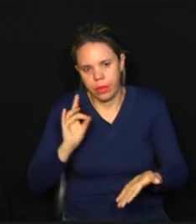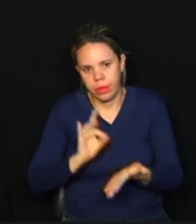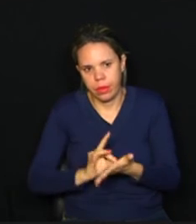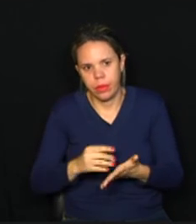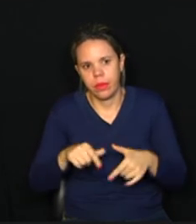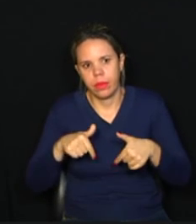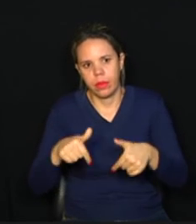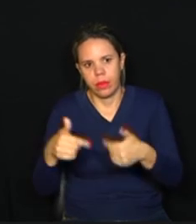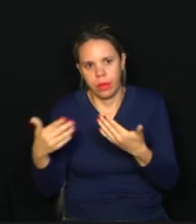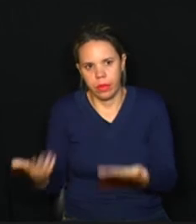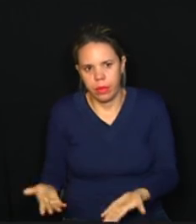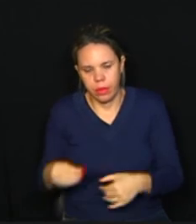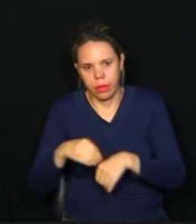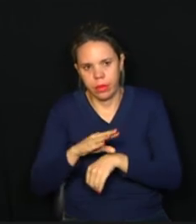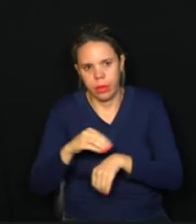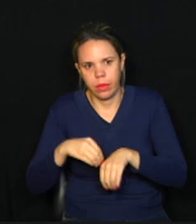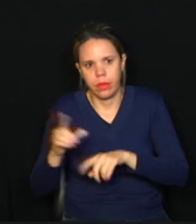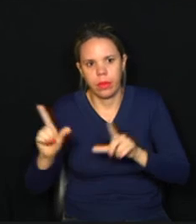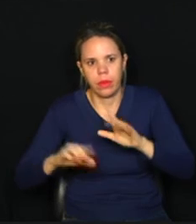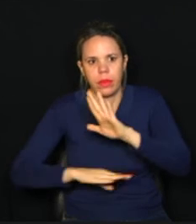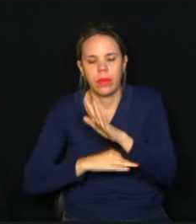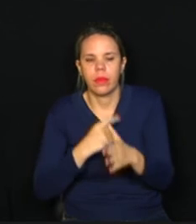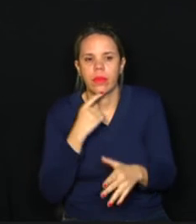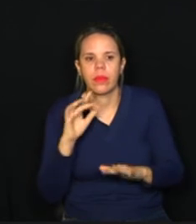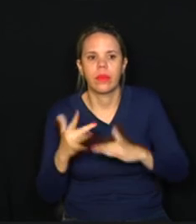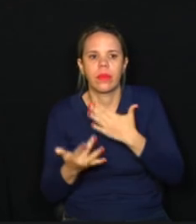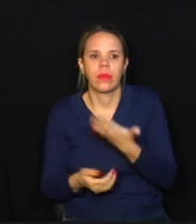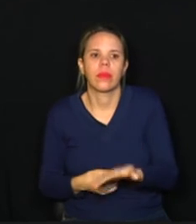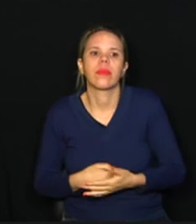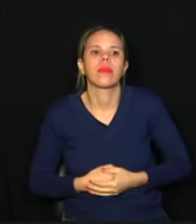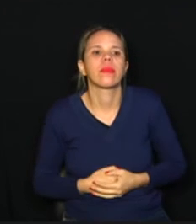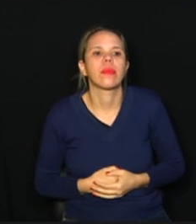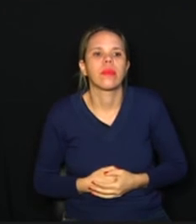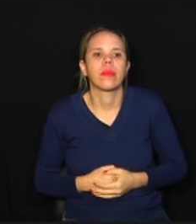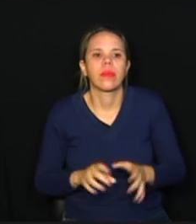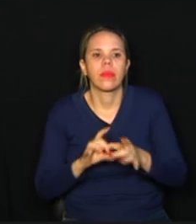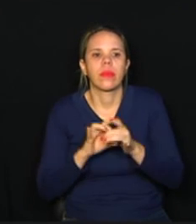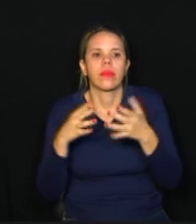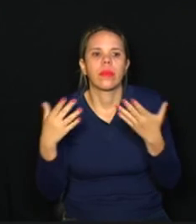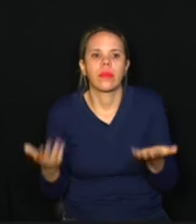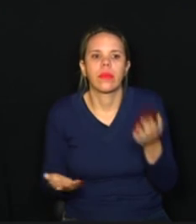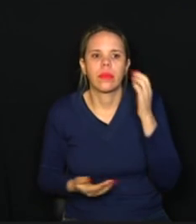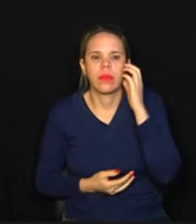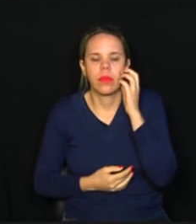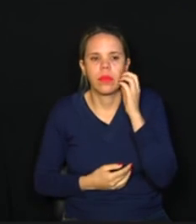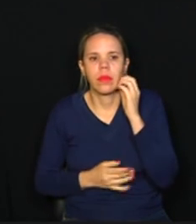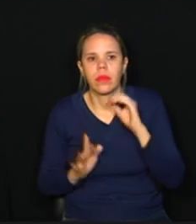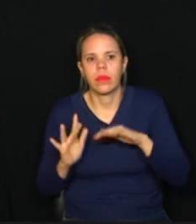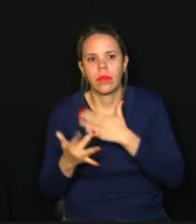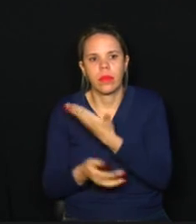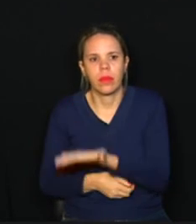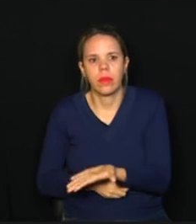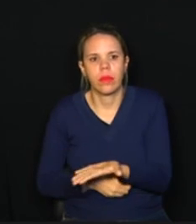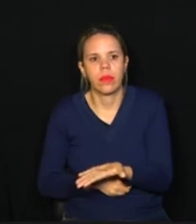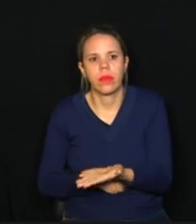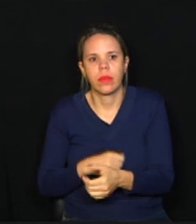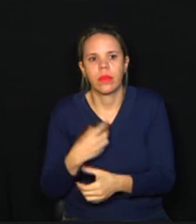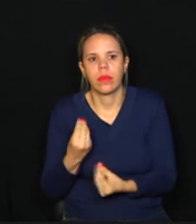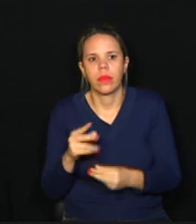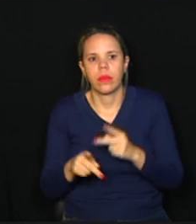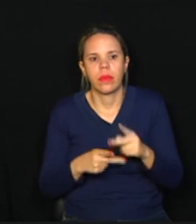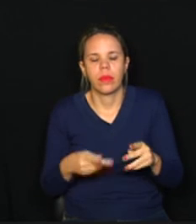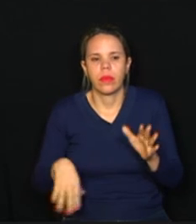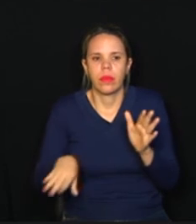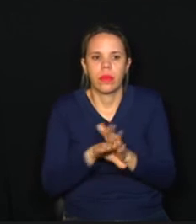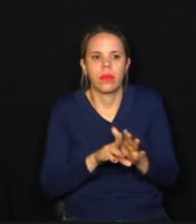desse ato transmitido na TV Câmara e nas redes sociais. Ele vai ficar também nas redes sociais, então muita gente pode vir